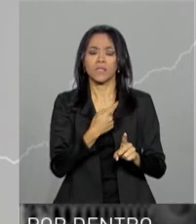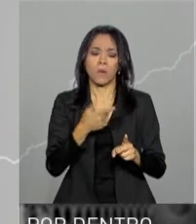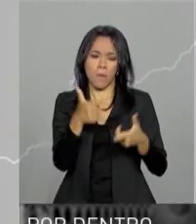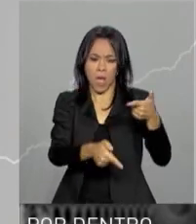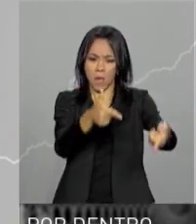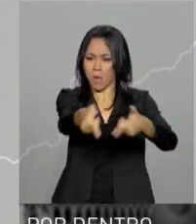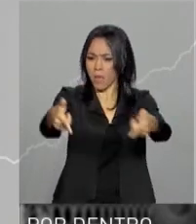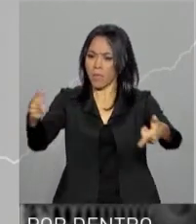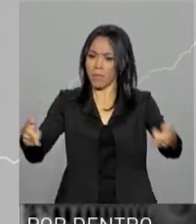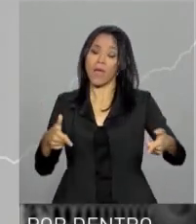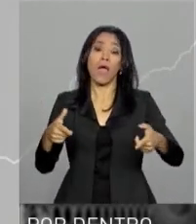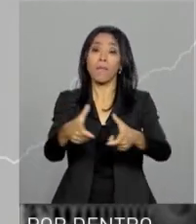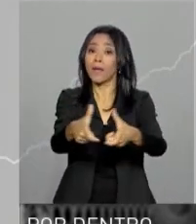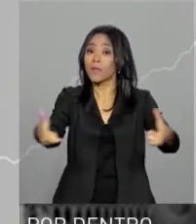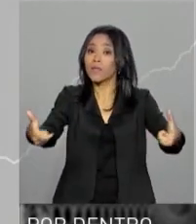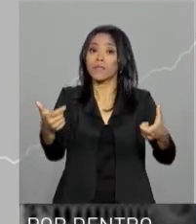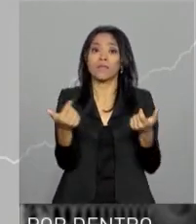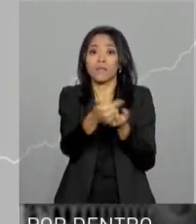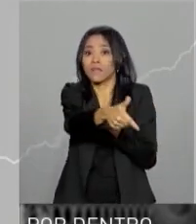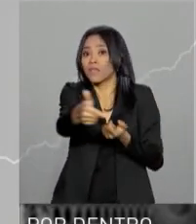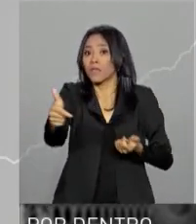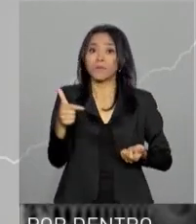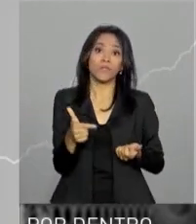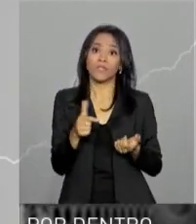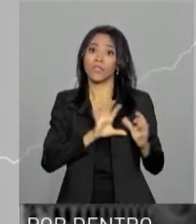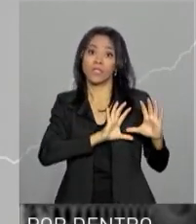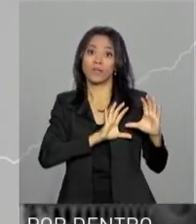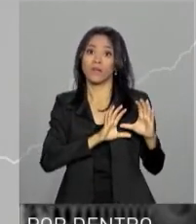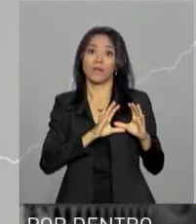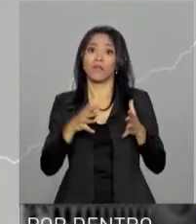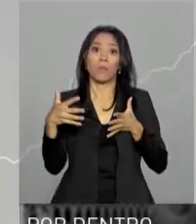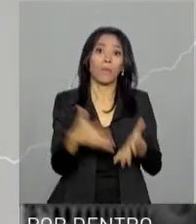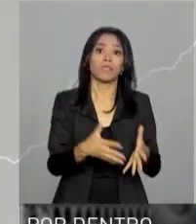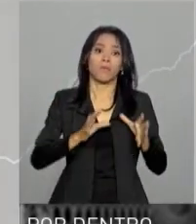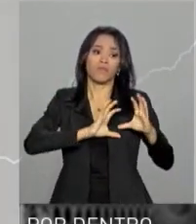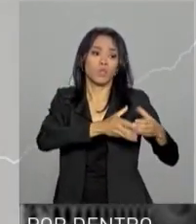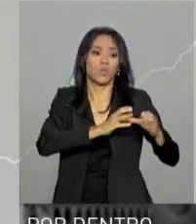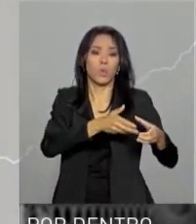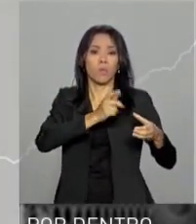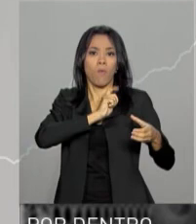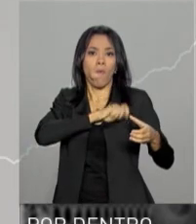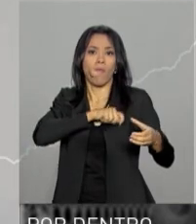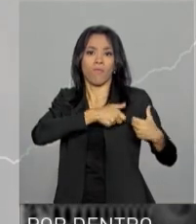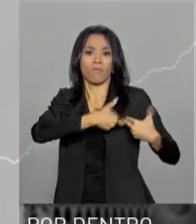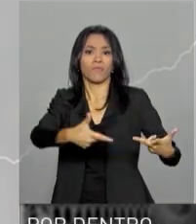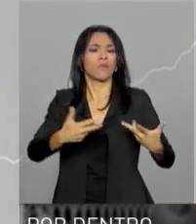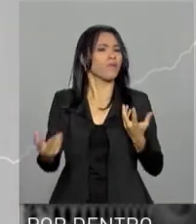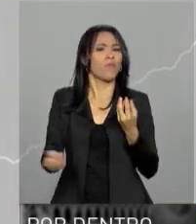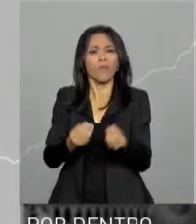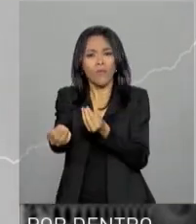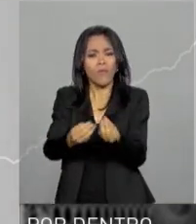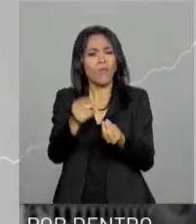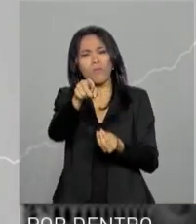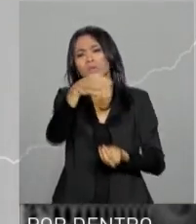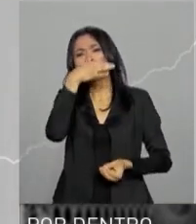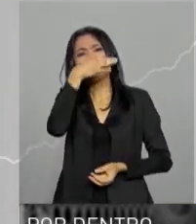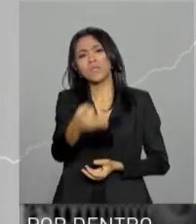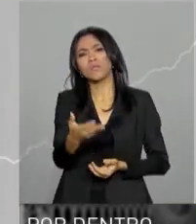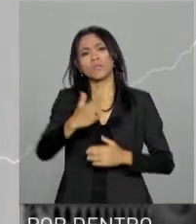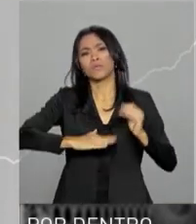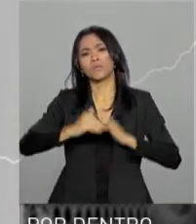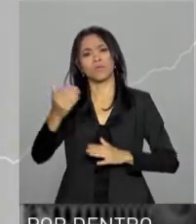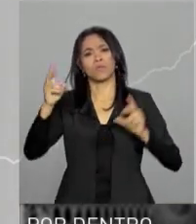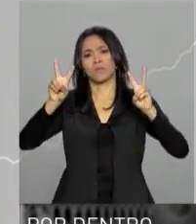das vítimas não tinha relação com parkinson e criminosas como que o senhor acompanha este caso qual é a sua visão sobre isso